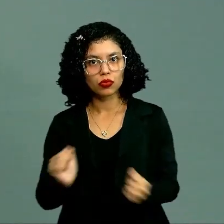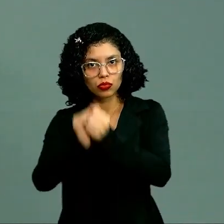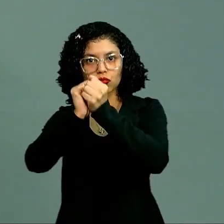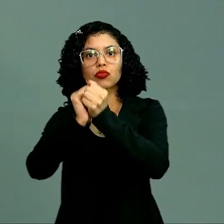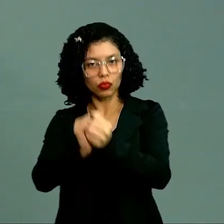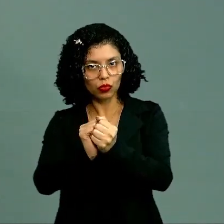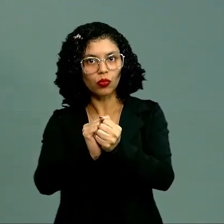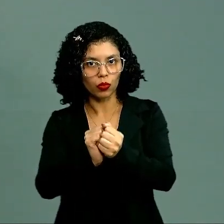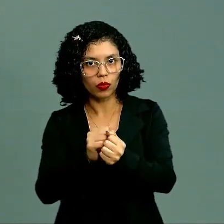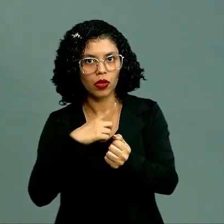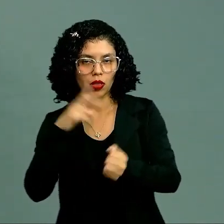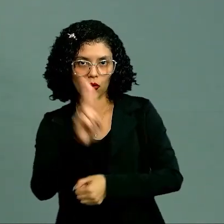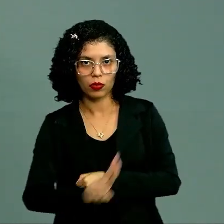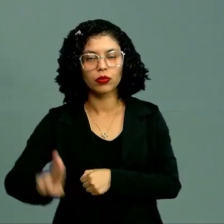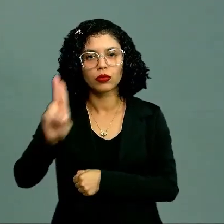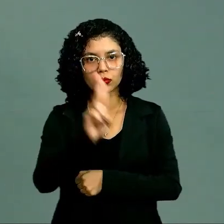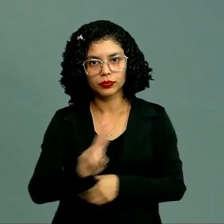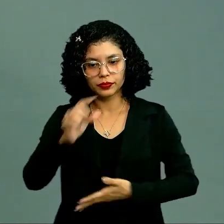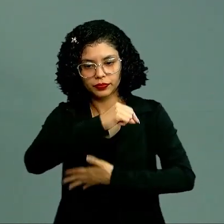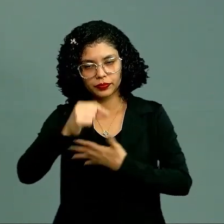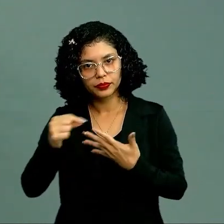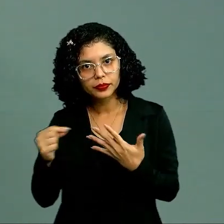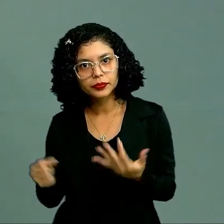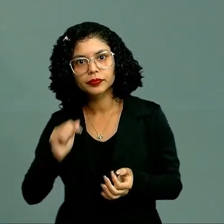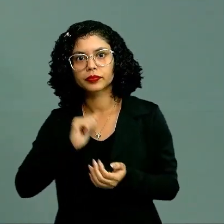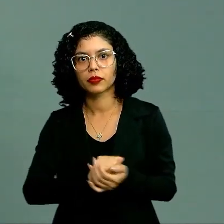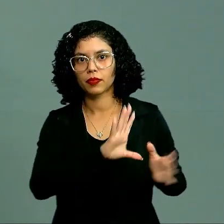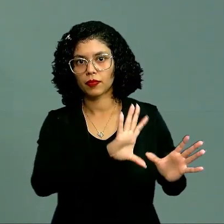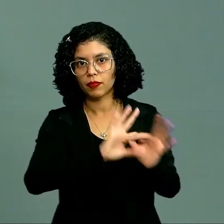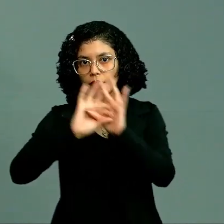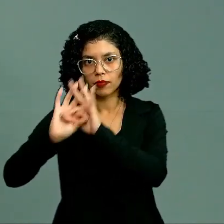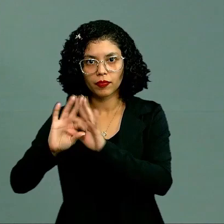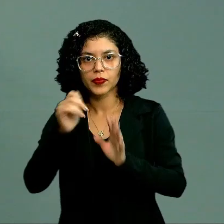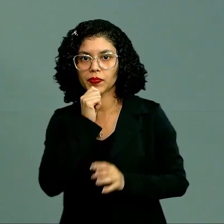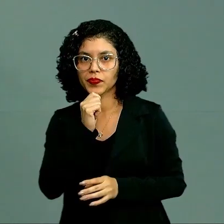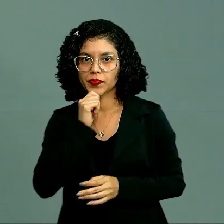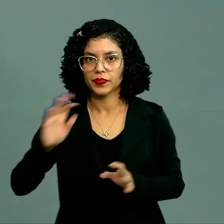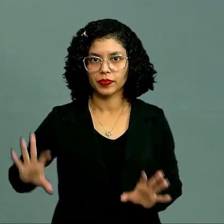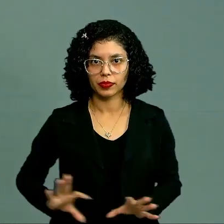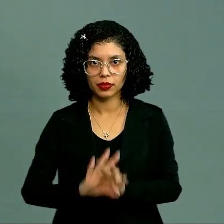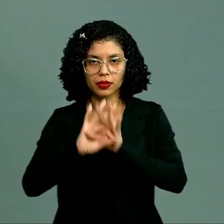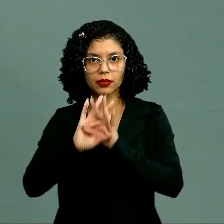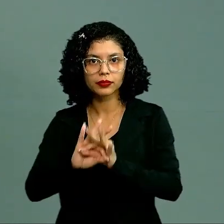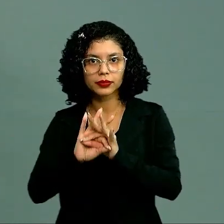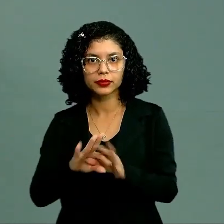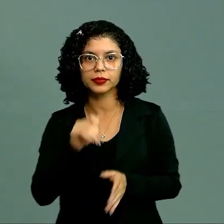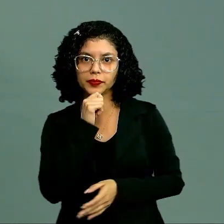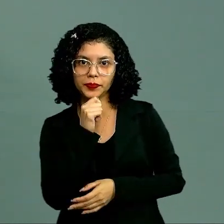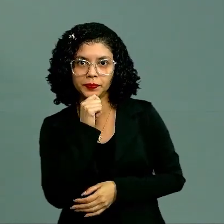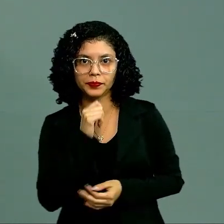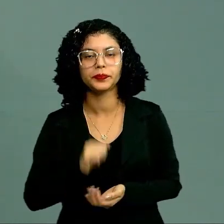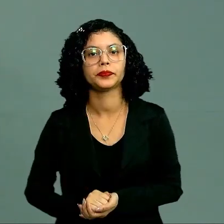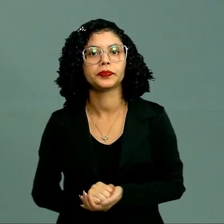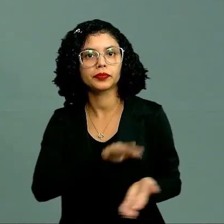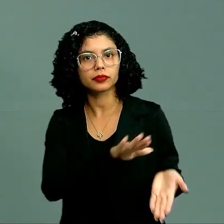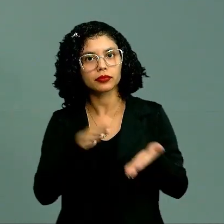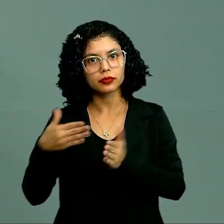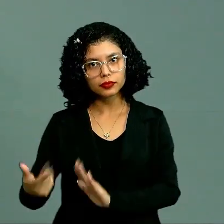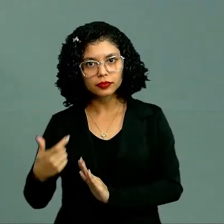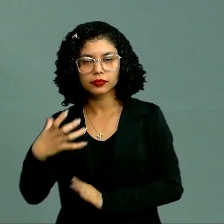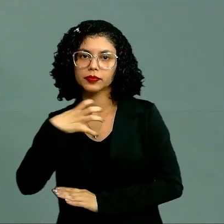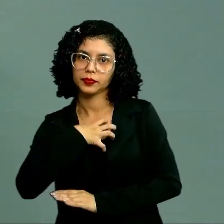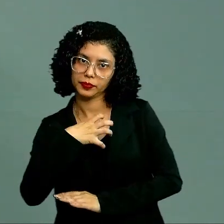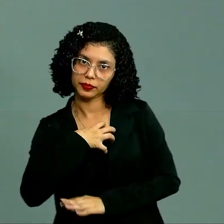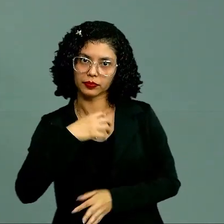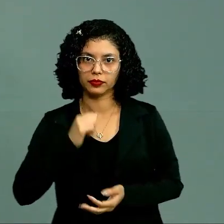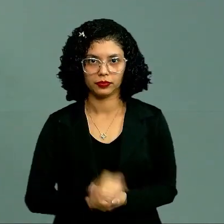essas frases e eu utilizo elementos coesivos, que são os conectivos, essas linhas que estão soltas, elas passam a fazer